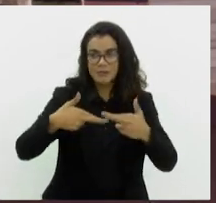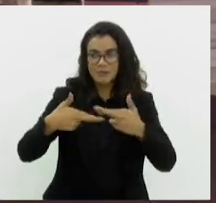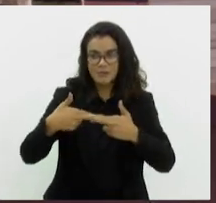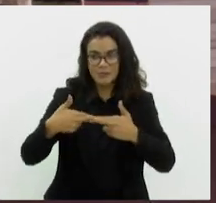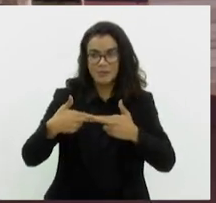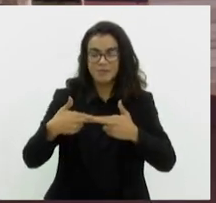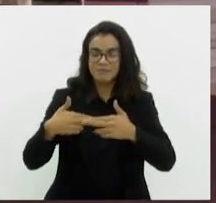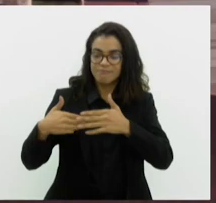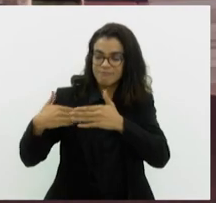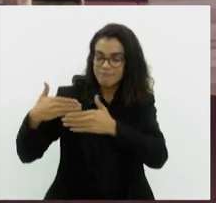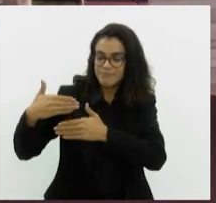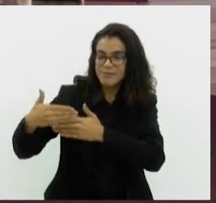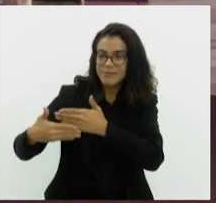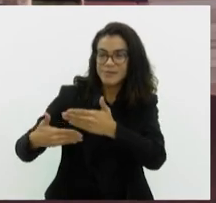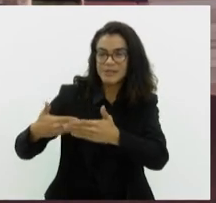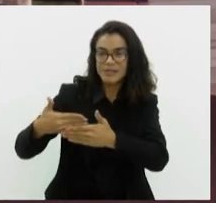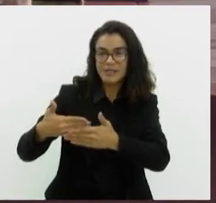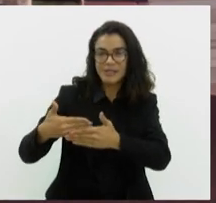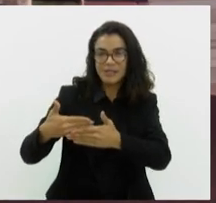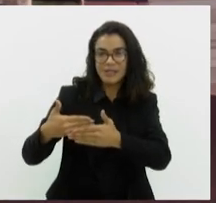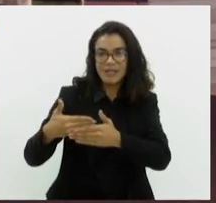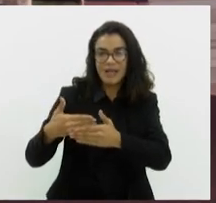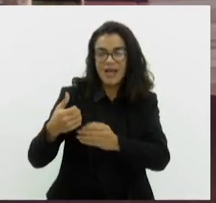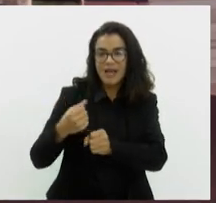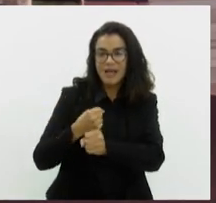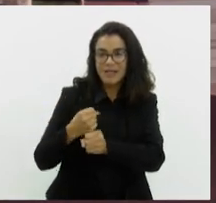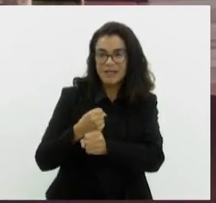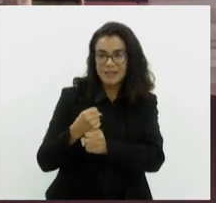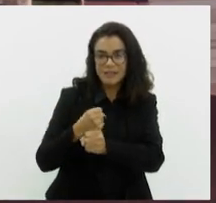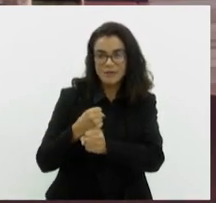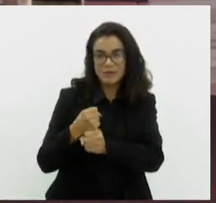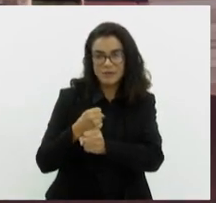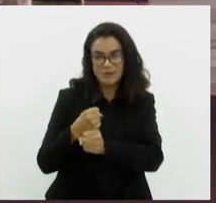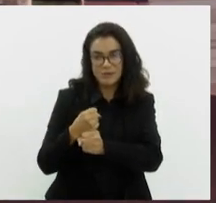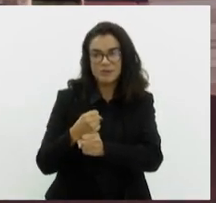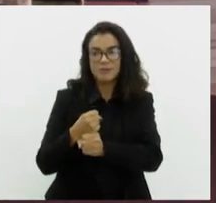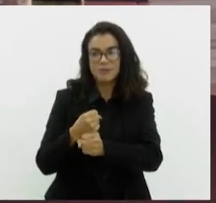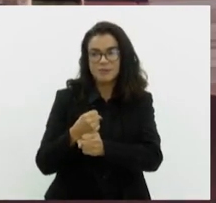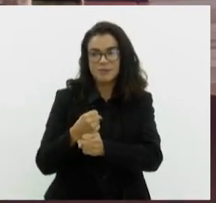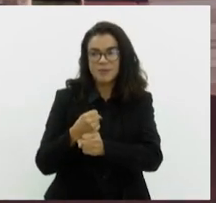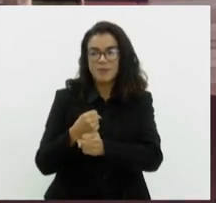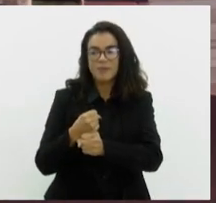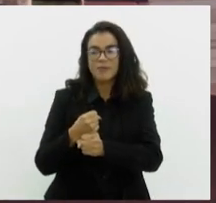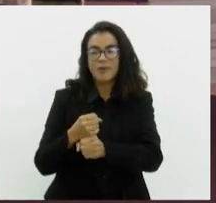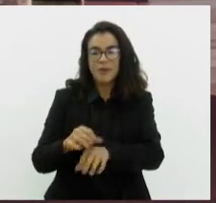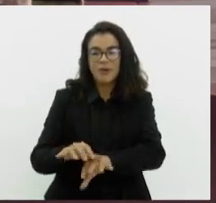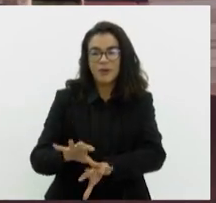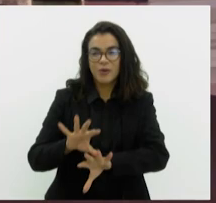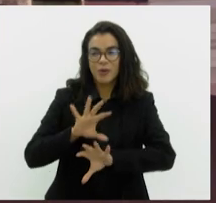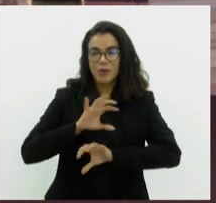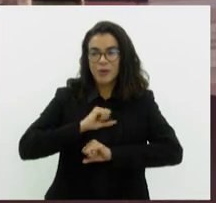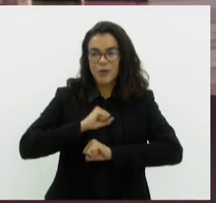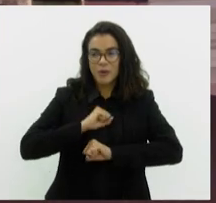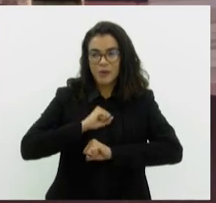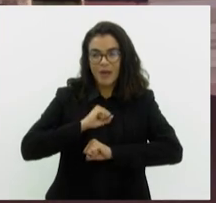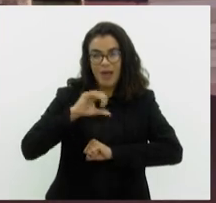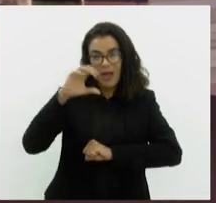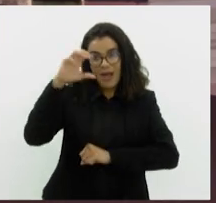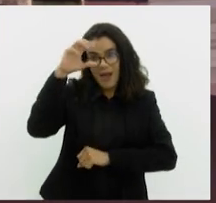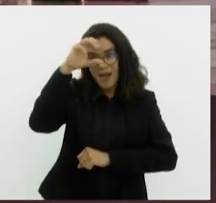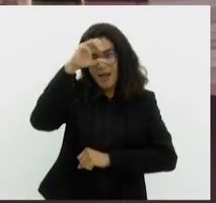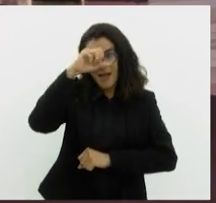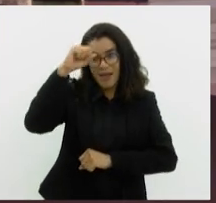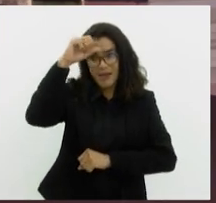estruturada ao longo de muitas décadas, de uma devoção profunda a aprender,